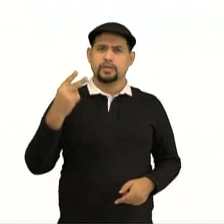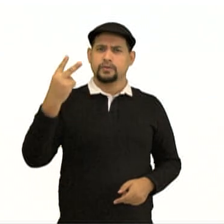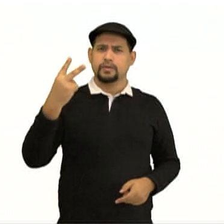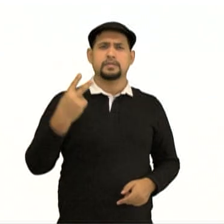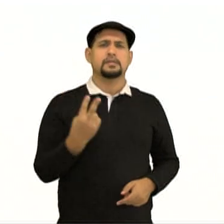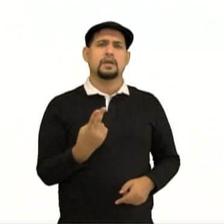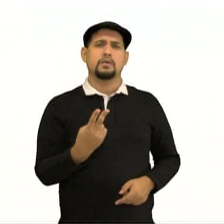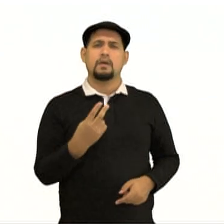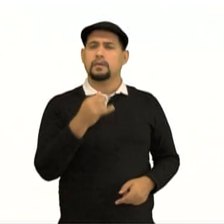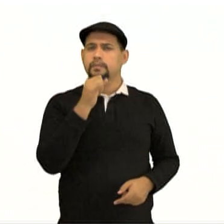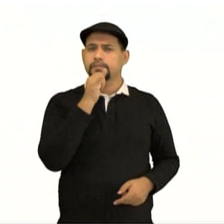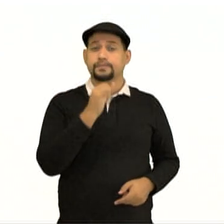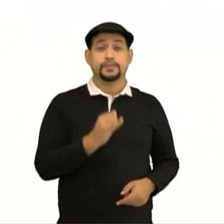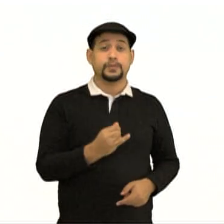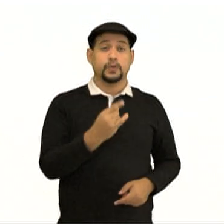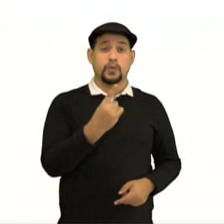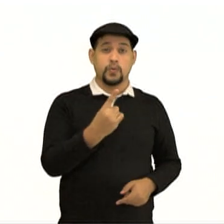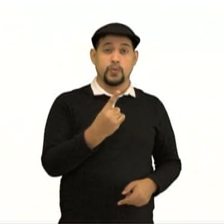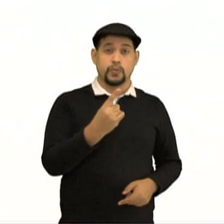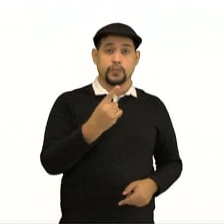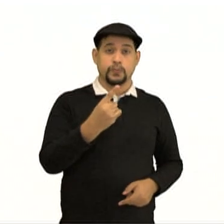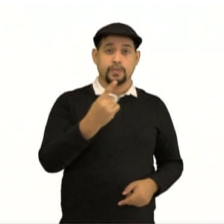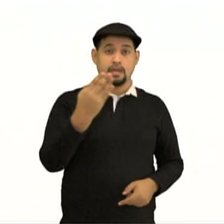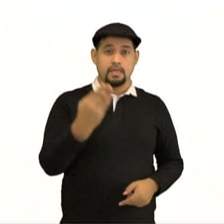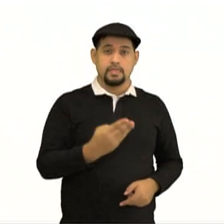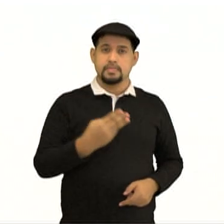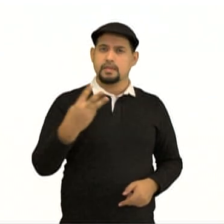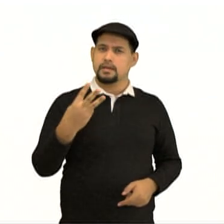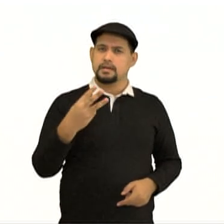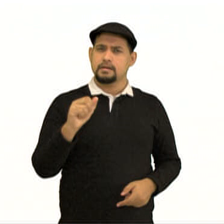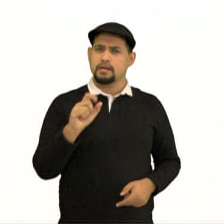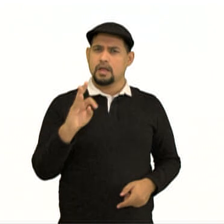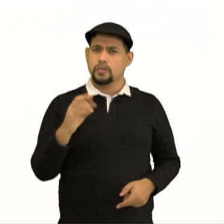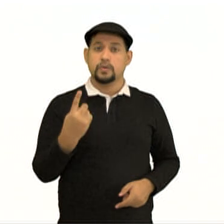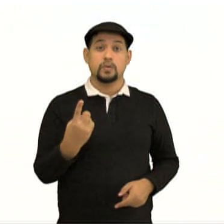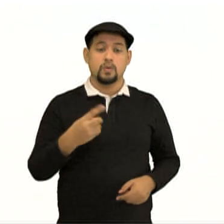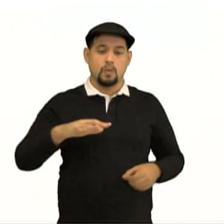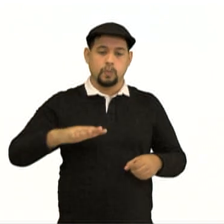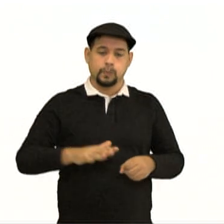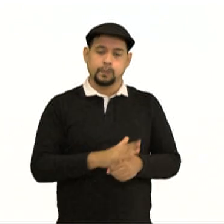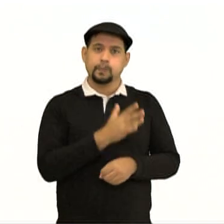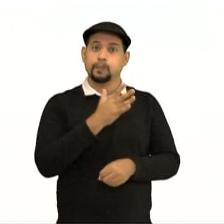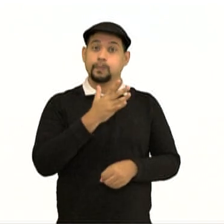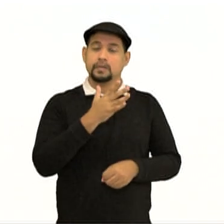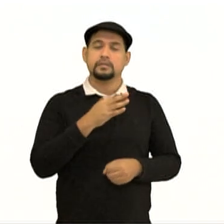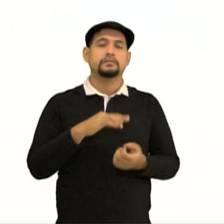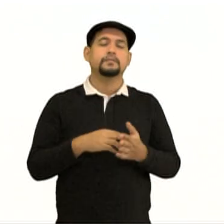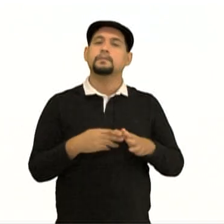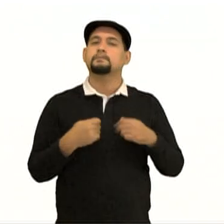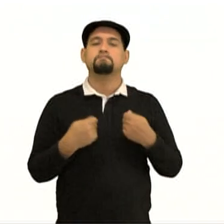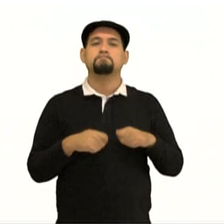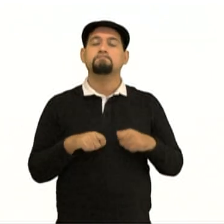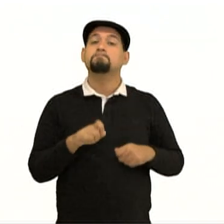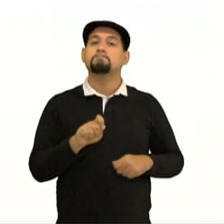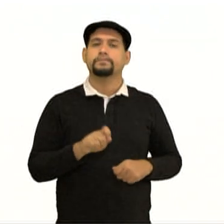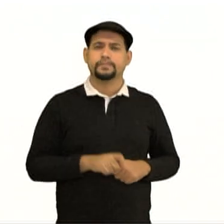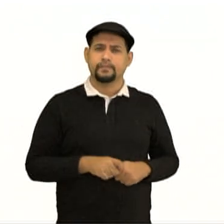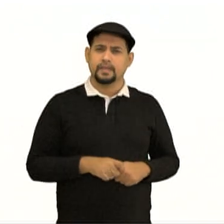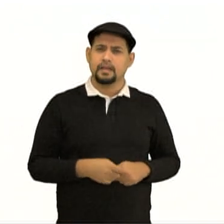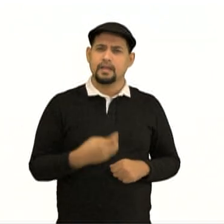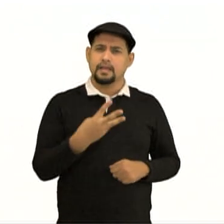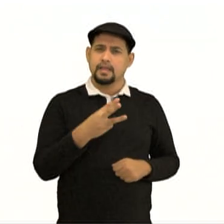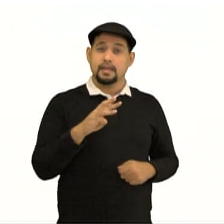corresponder a 1/3 da altura 1, para encher o cilindro do meio foram necessários